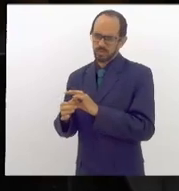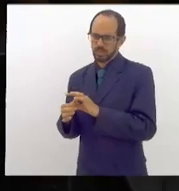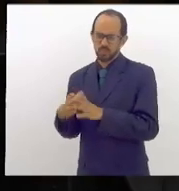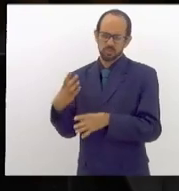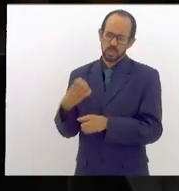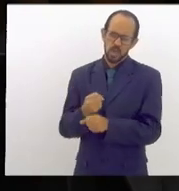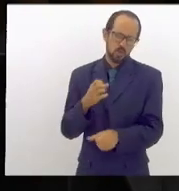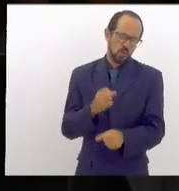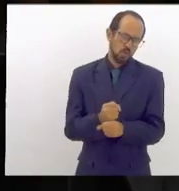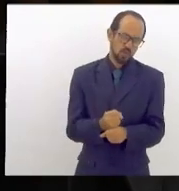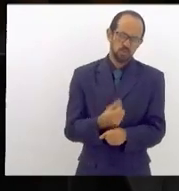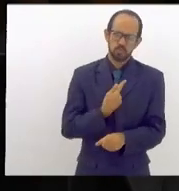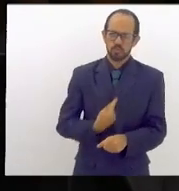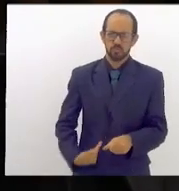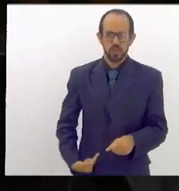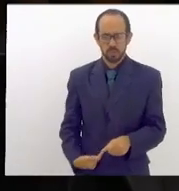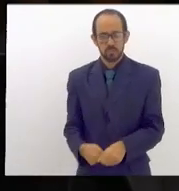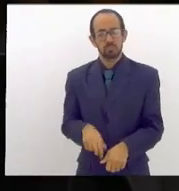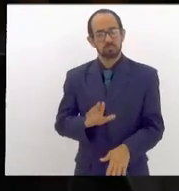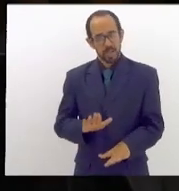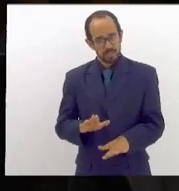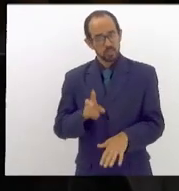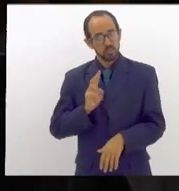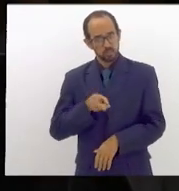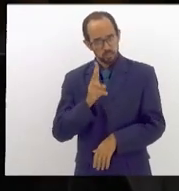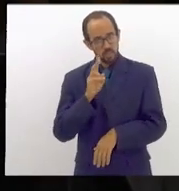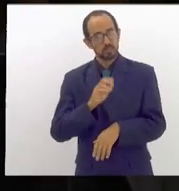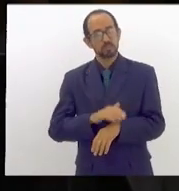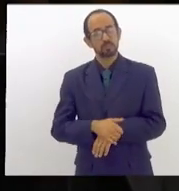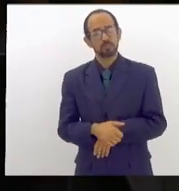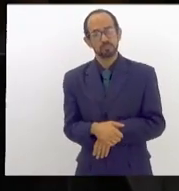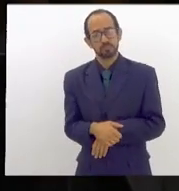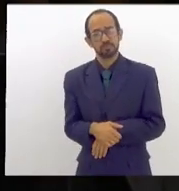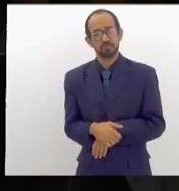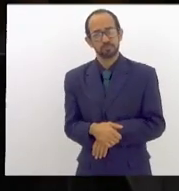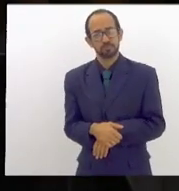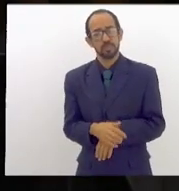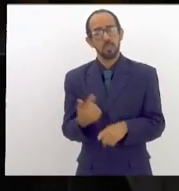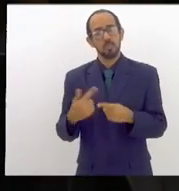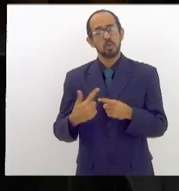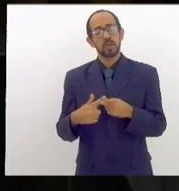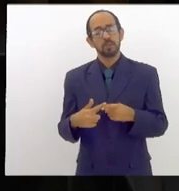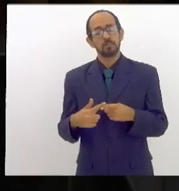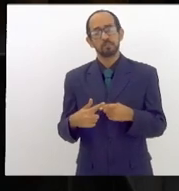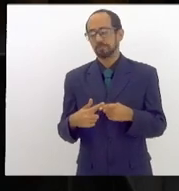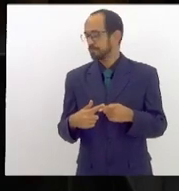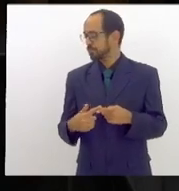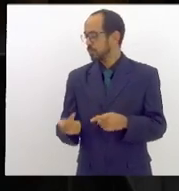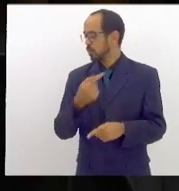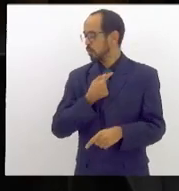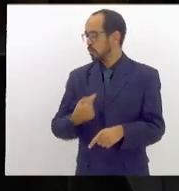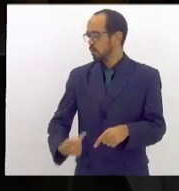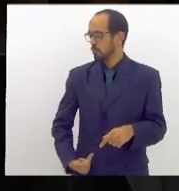governo mas não para por aí porque o governo nesse período também